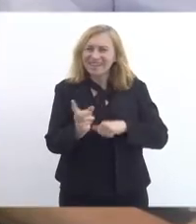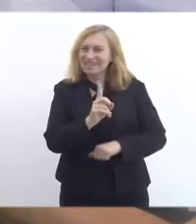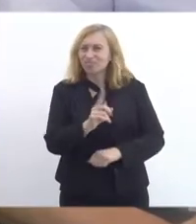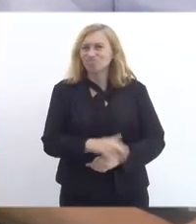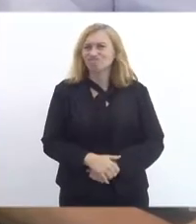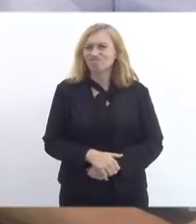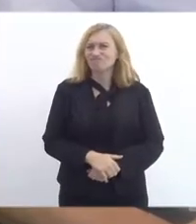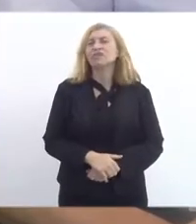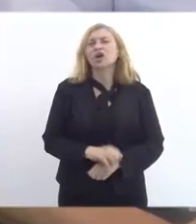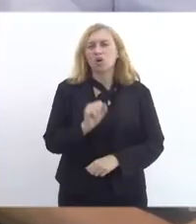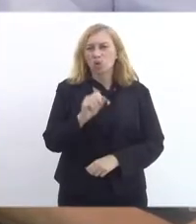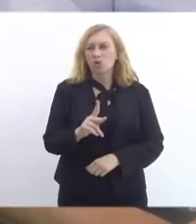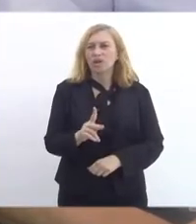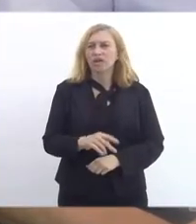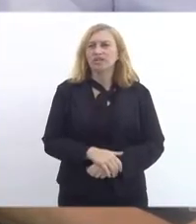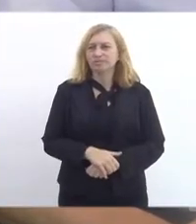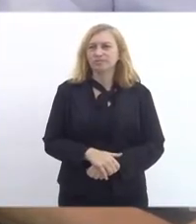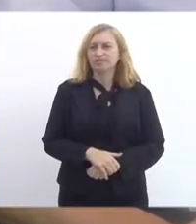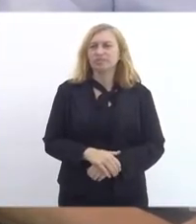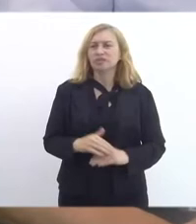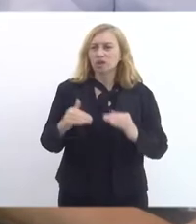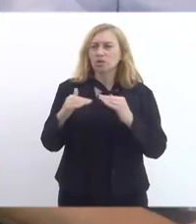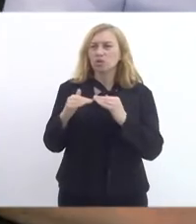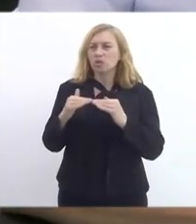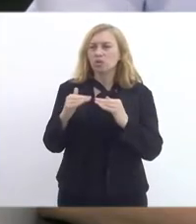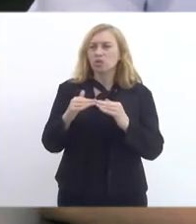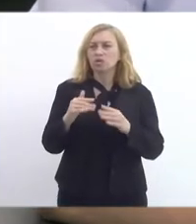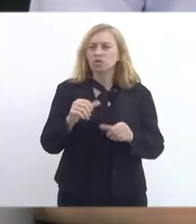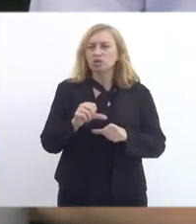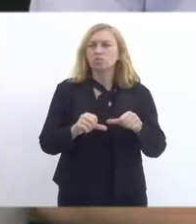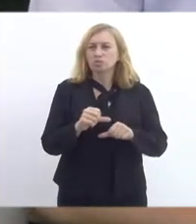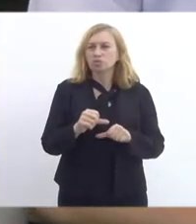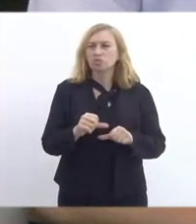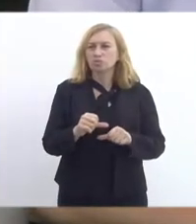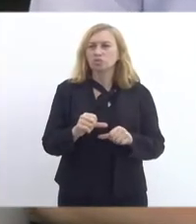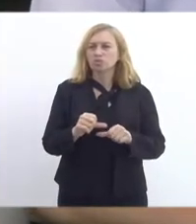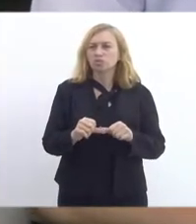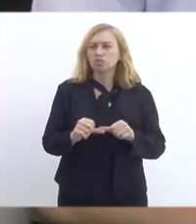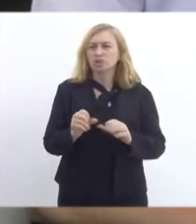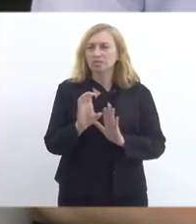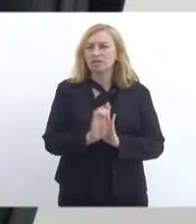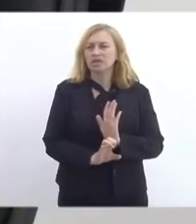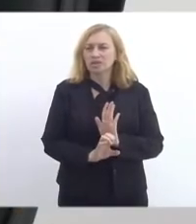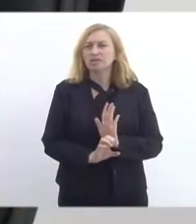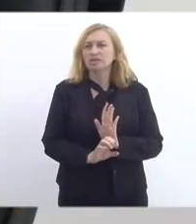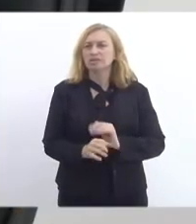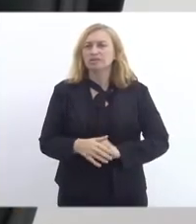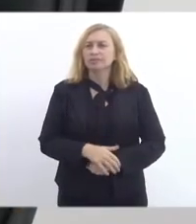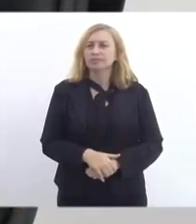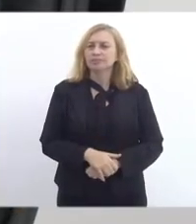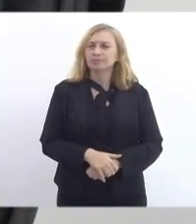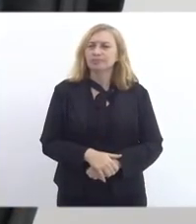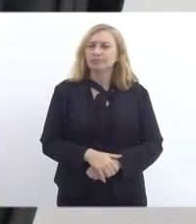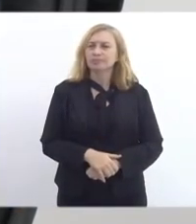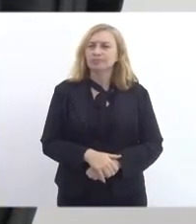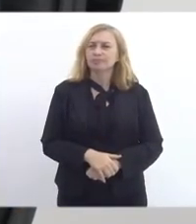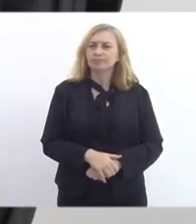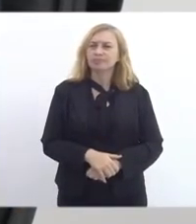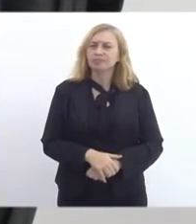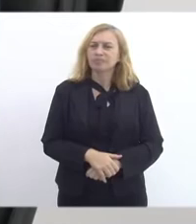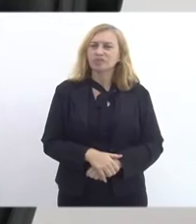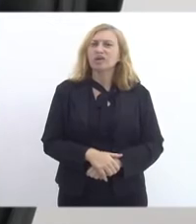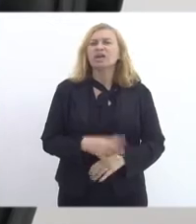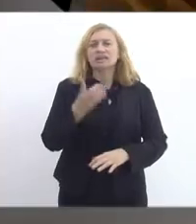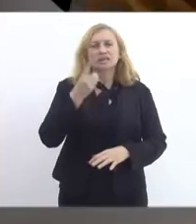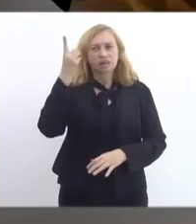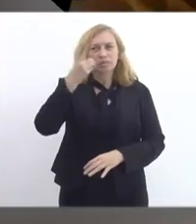O próprio autor da emenda concorda, eu mudo o parecer, passa a ser contrário à emenda. contrária à emenda. E aí, se o deputado